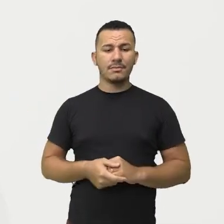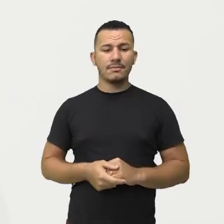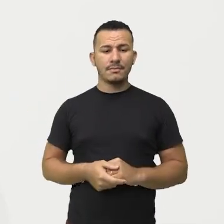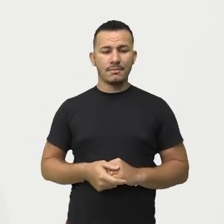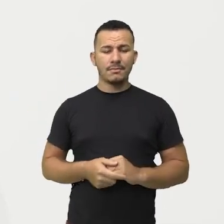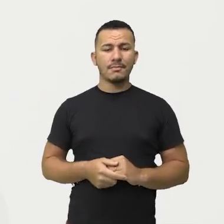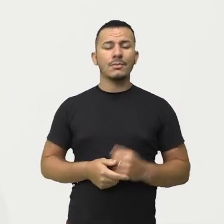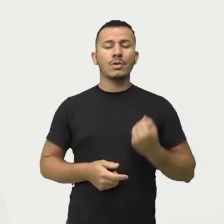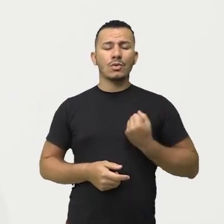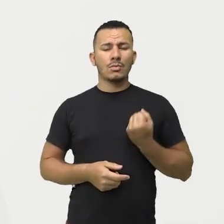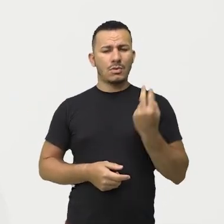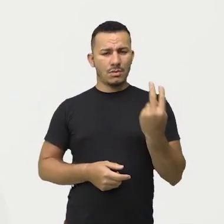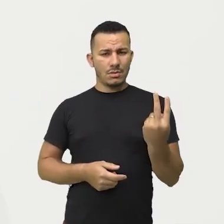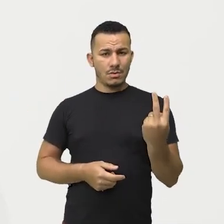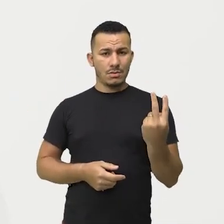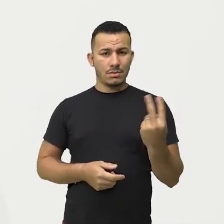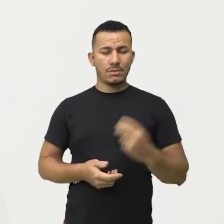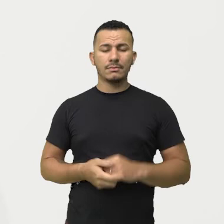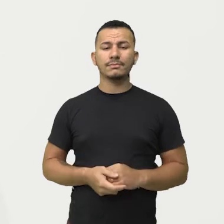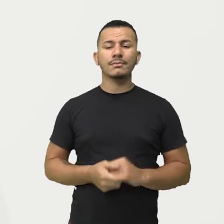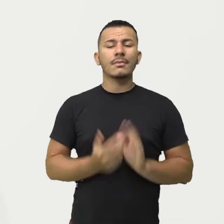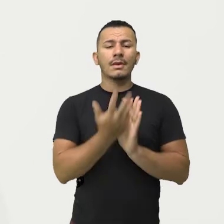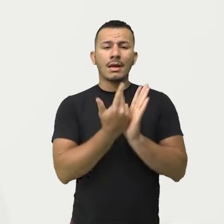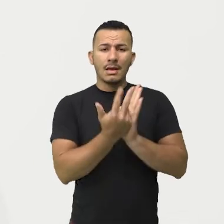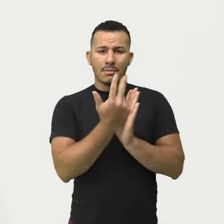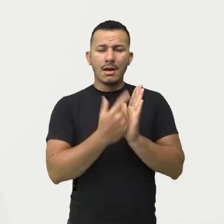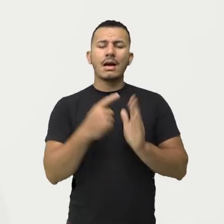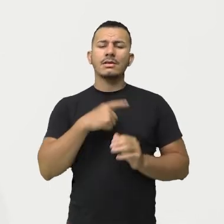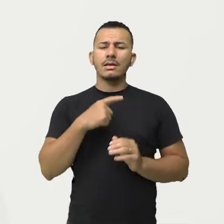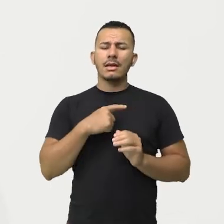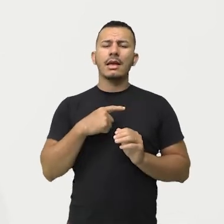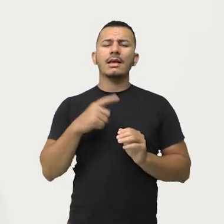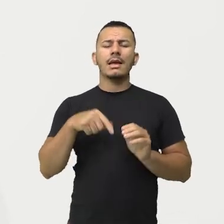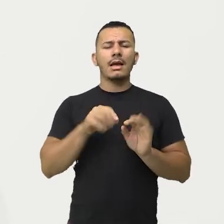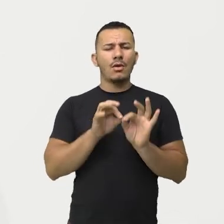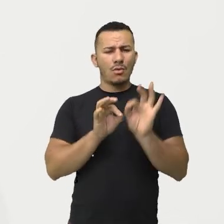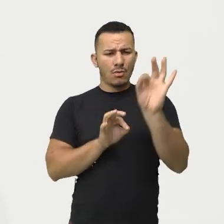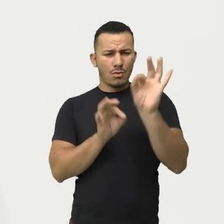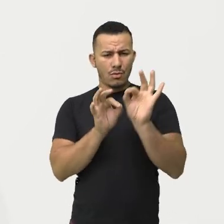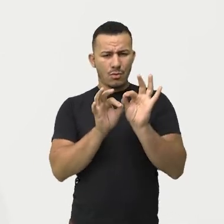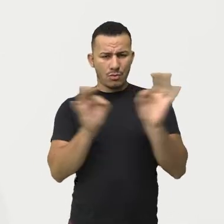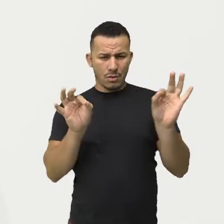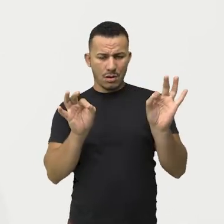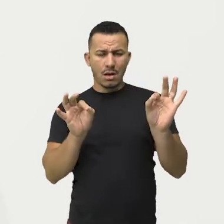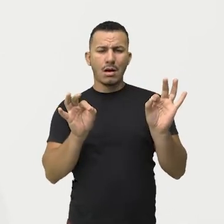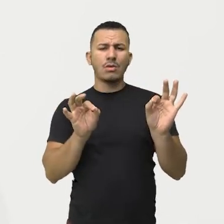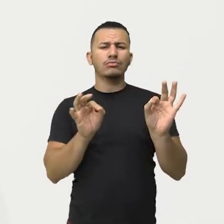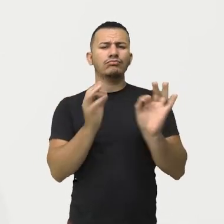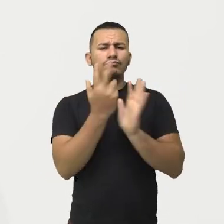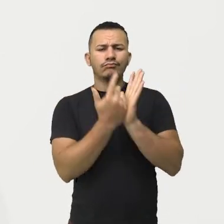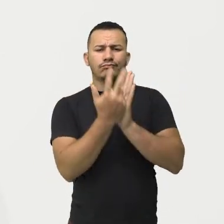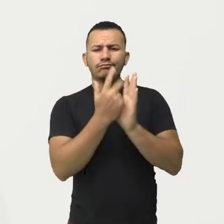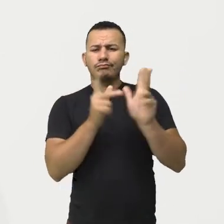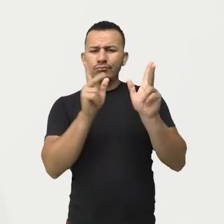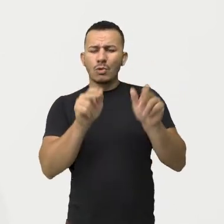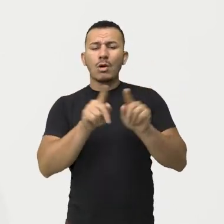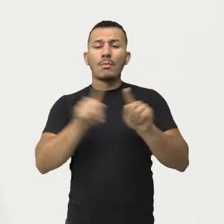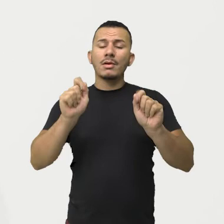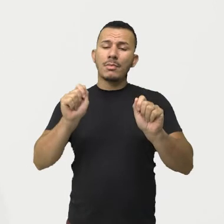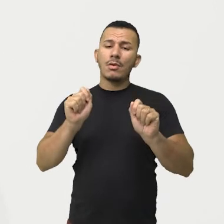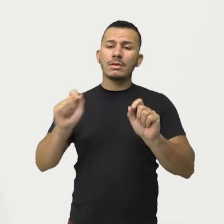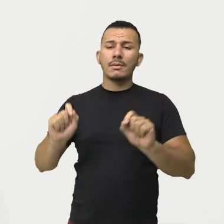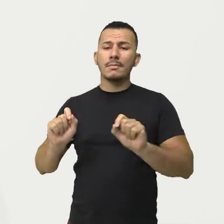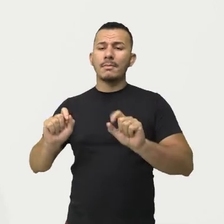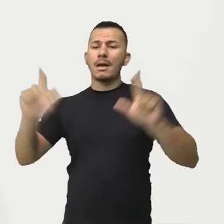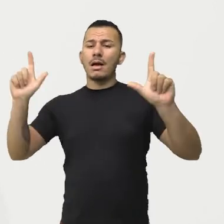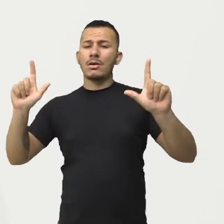mantém, 2, a figura mantém o formato da original, mas é menor ou maior. Isso é uma